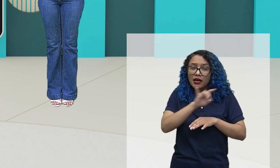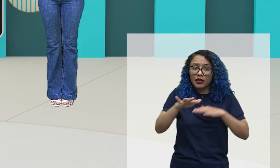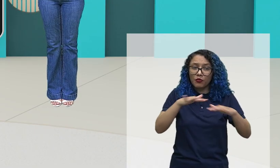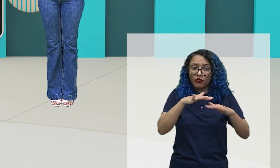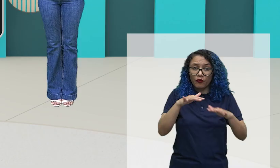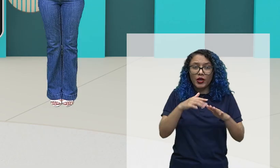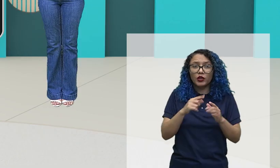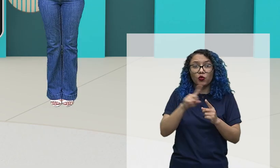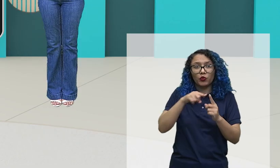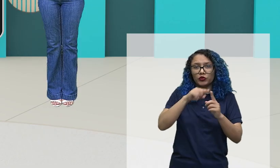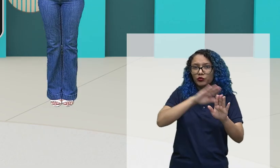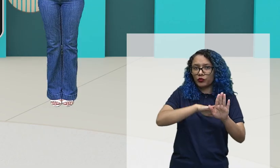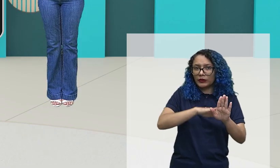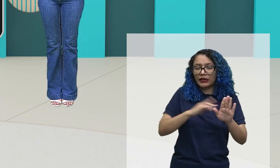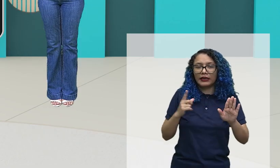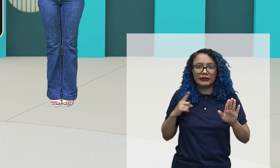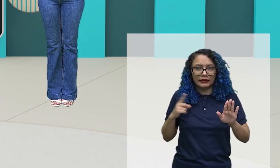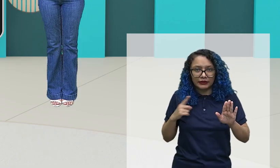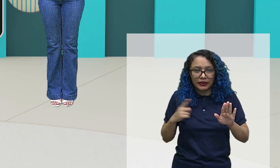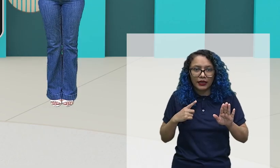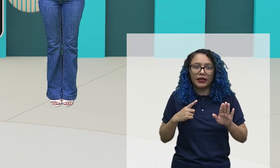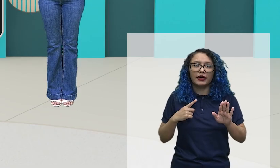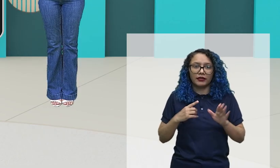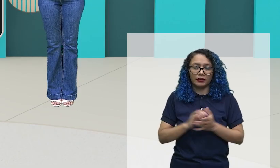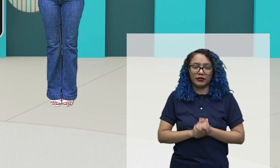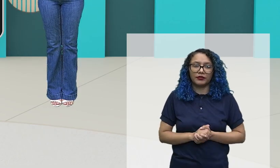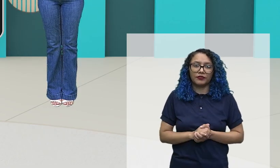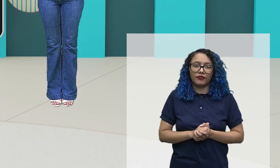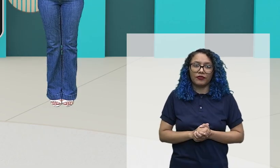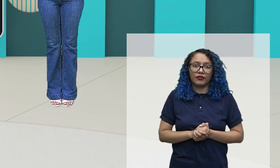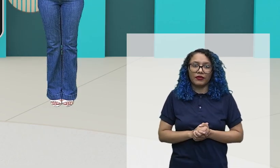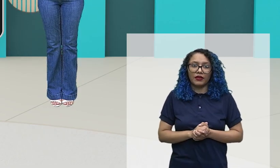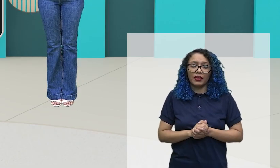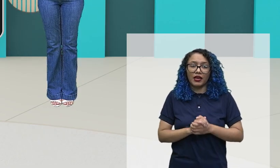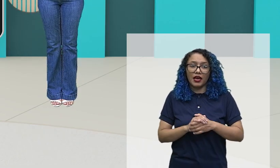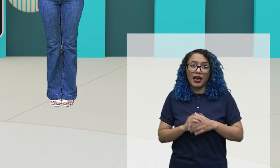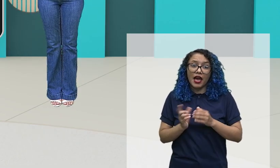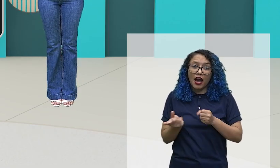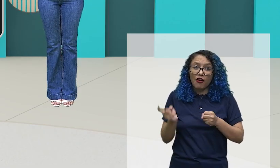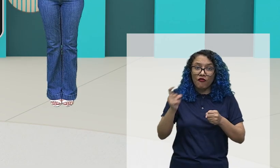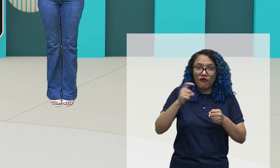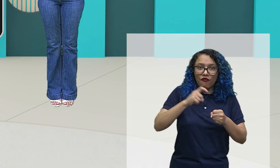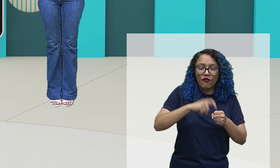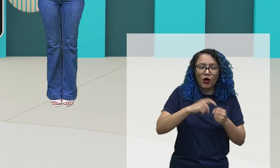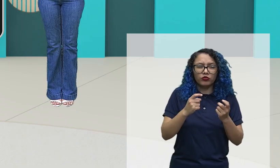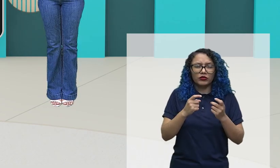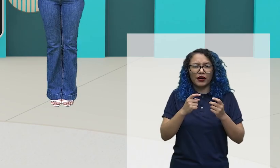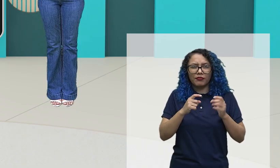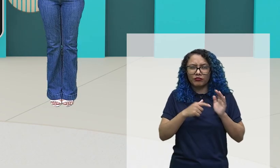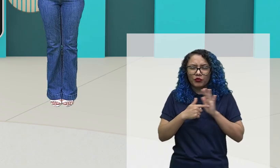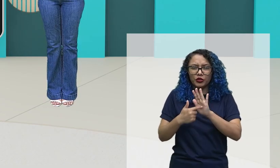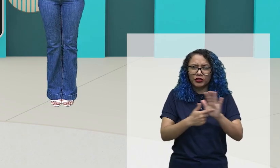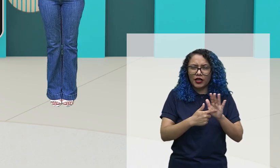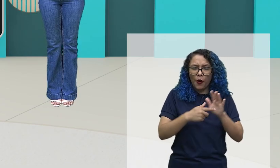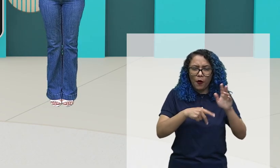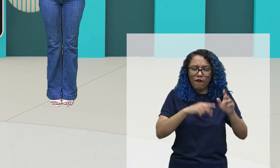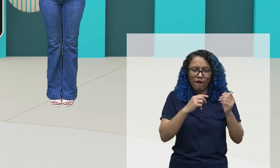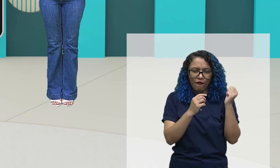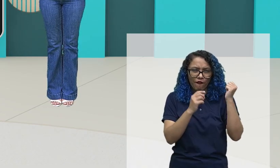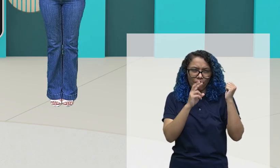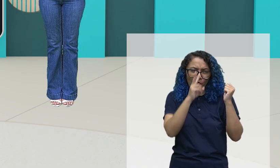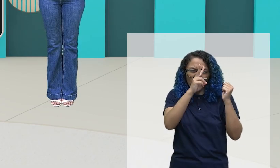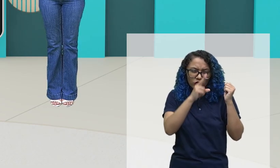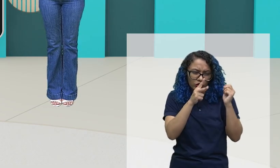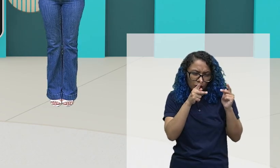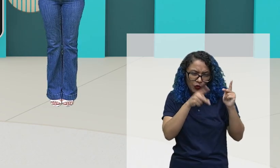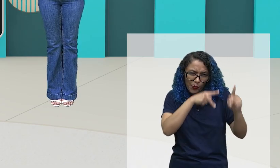E cada movimento traz uma intenção, uma força, ou seja, o resgate da força de cada